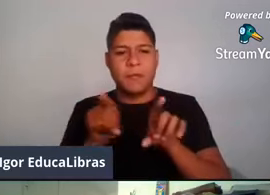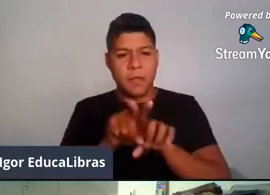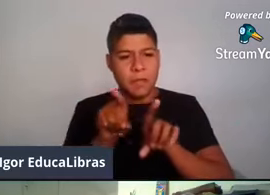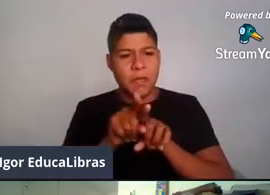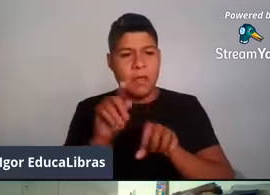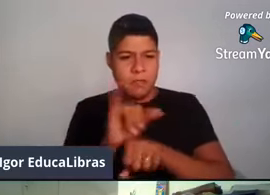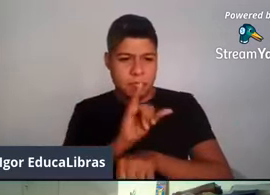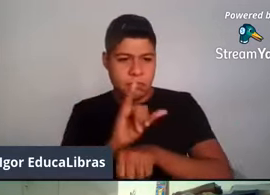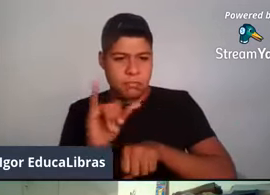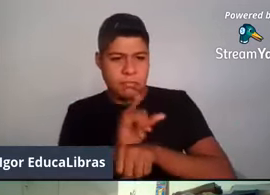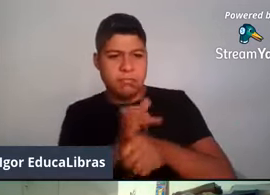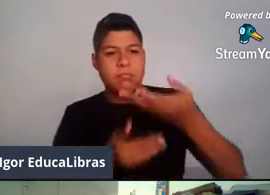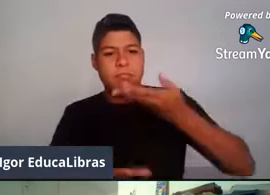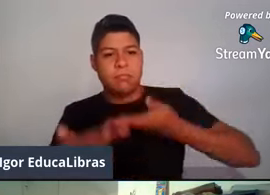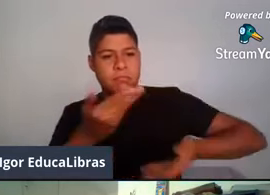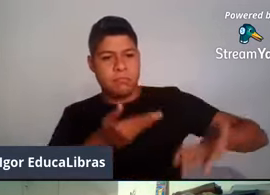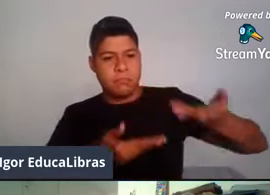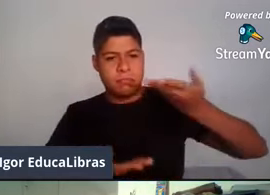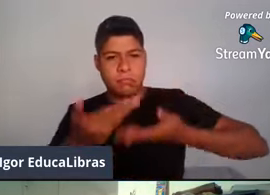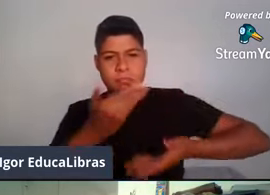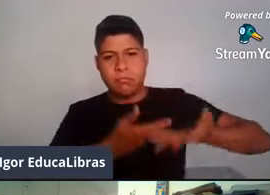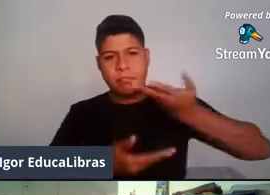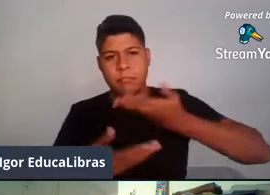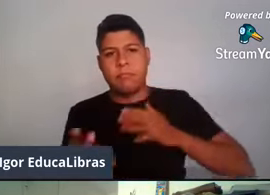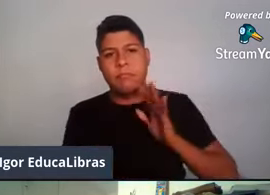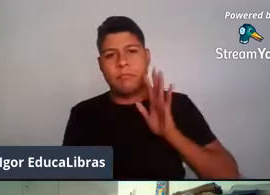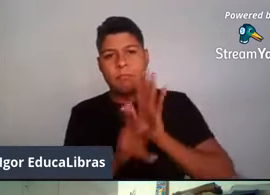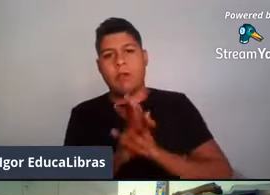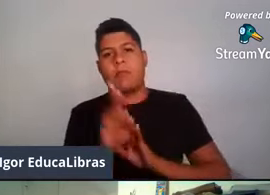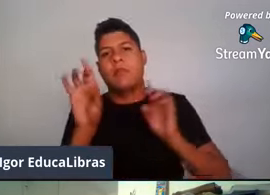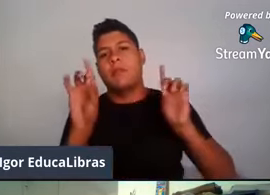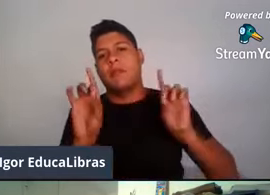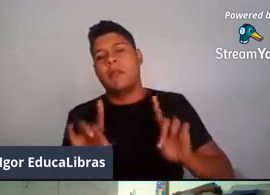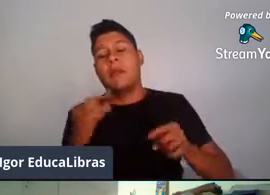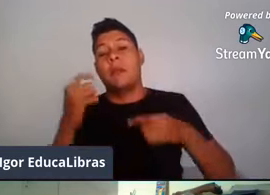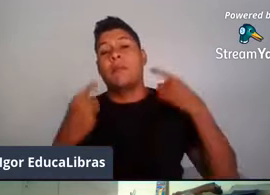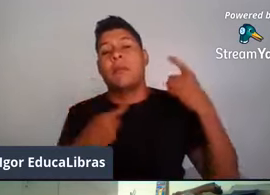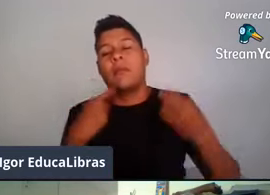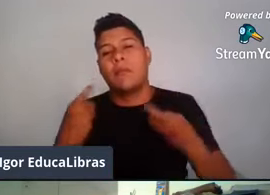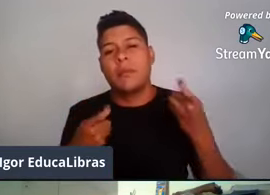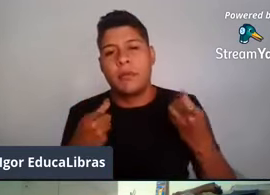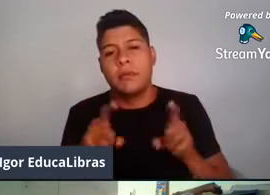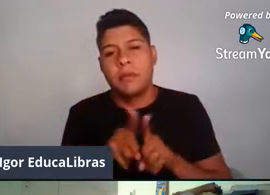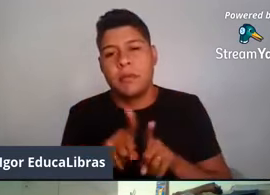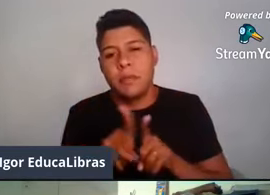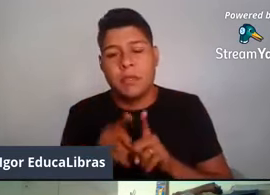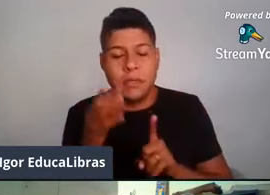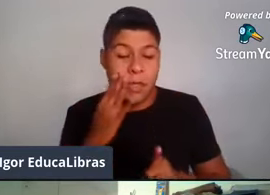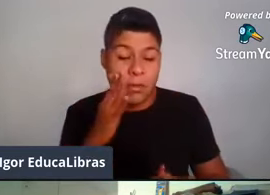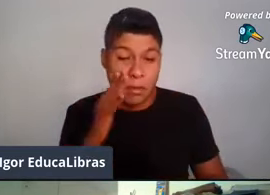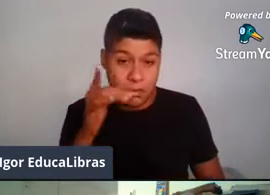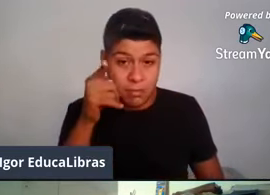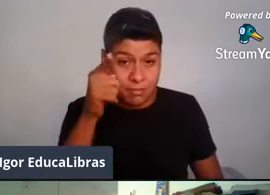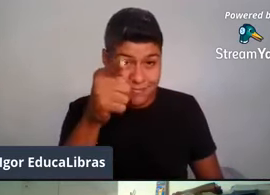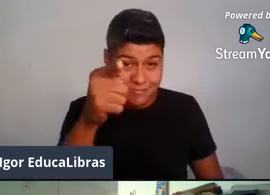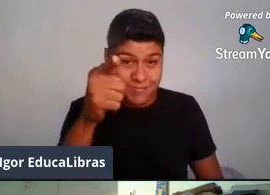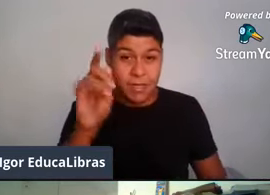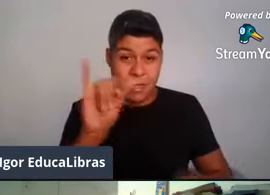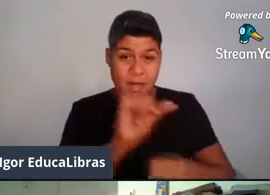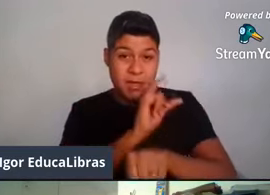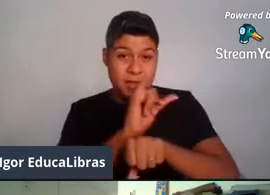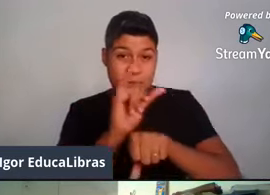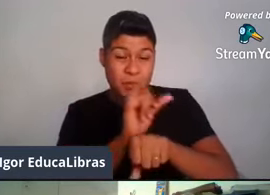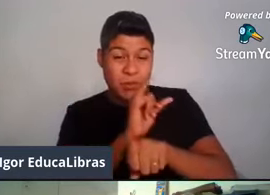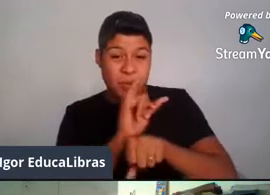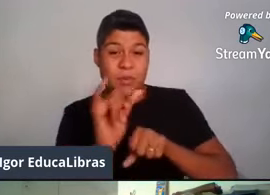pela mosquinha azul da questão da deficiência e se preocupem com isso. Porque a partir do momento que você articula que